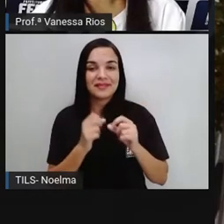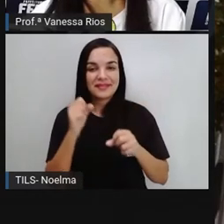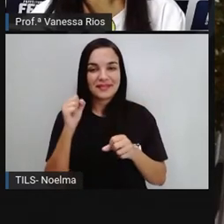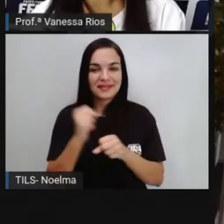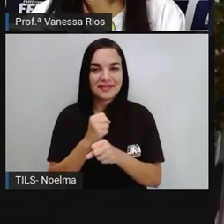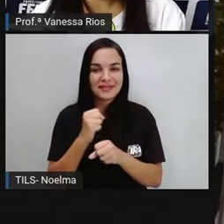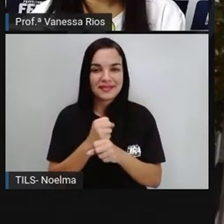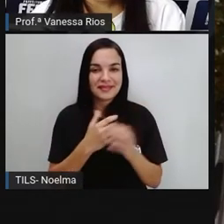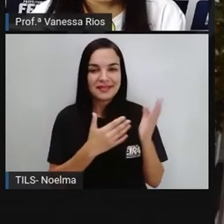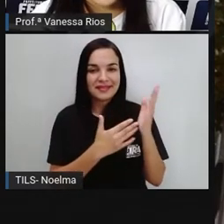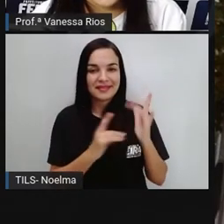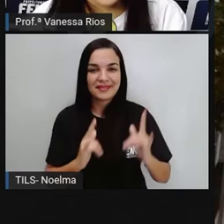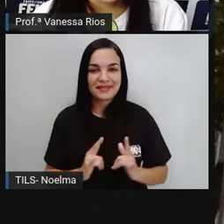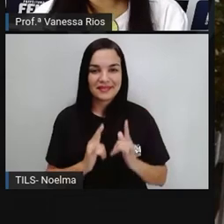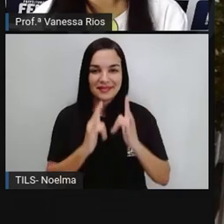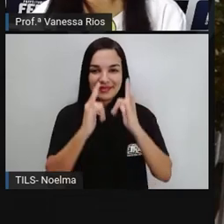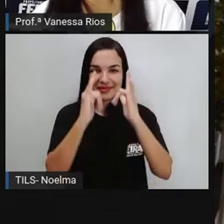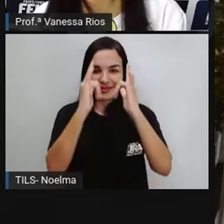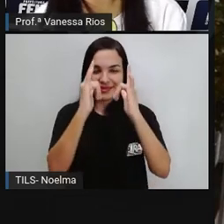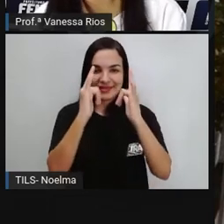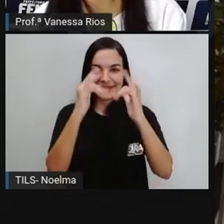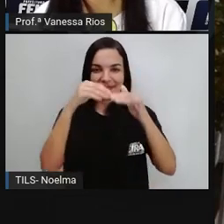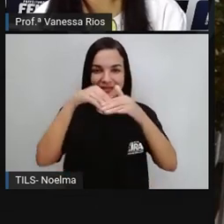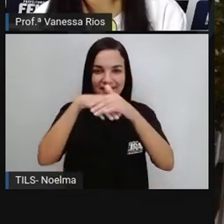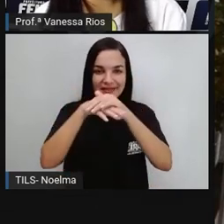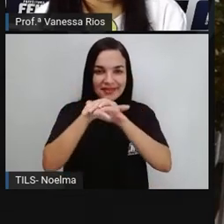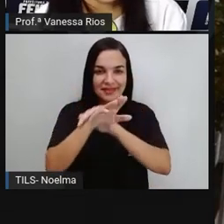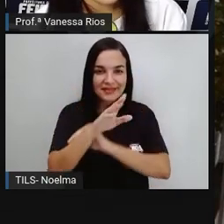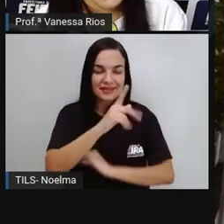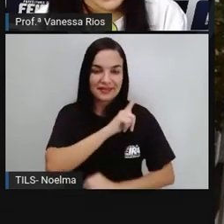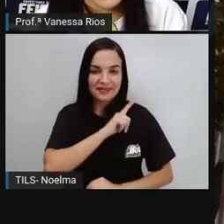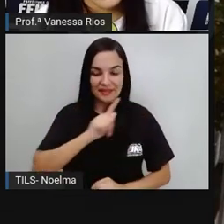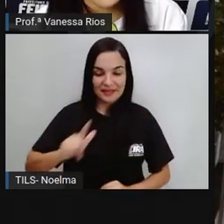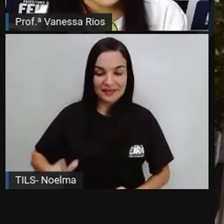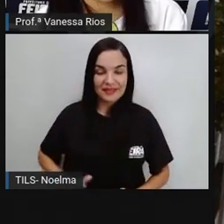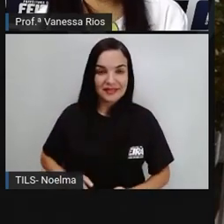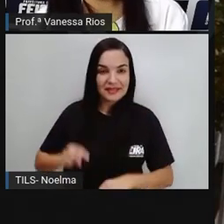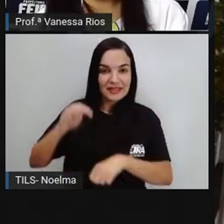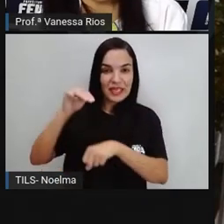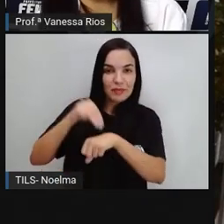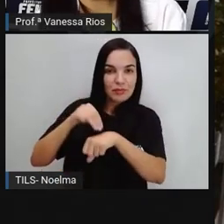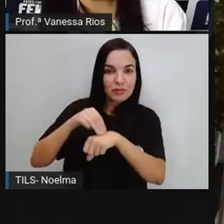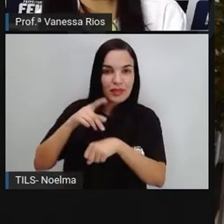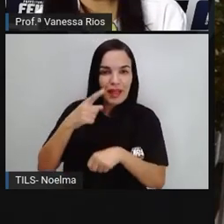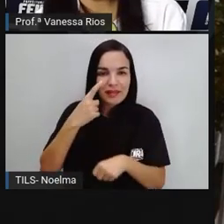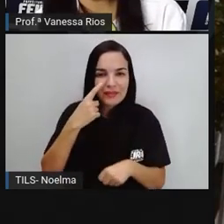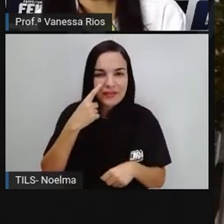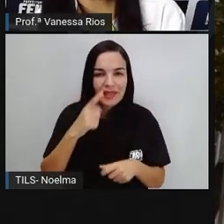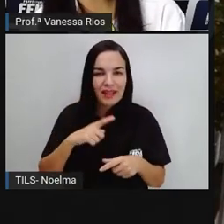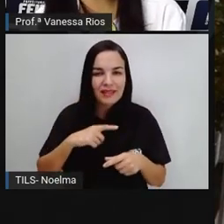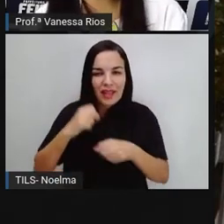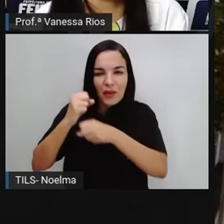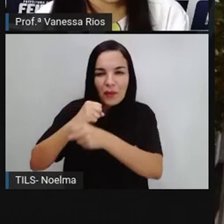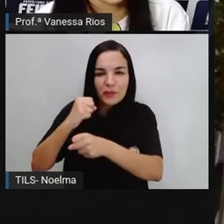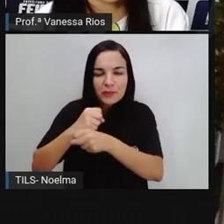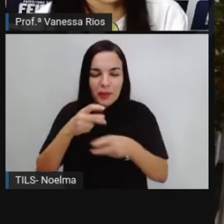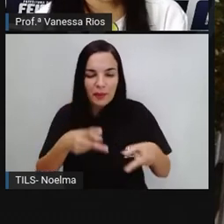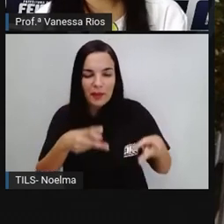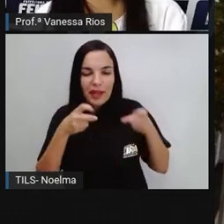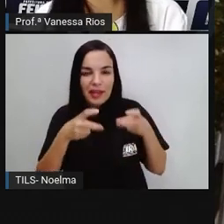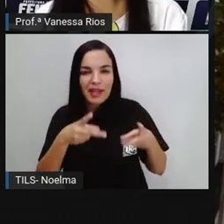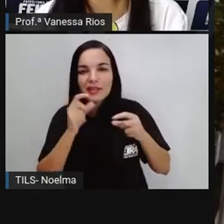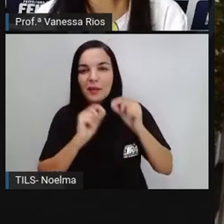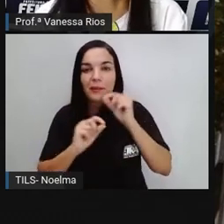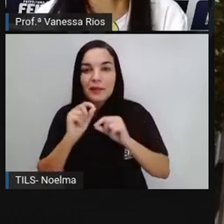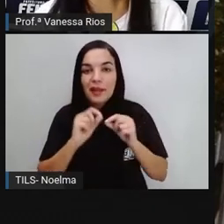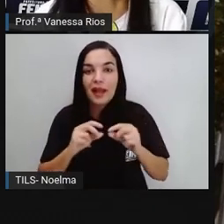Público Municipal. A gente também observa aí aspectos, né, que nos permitem perceber